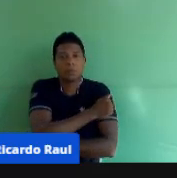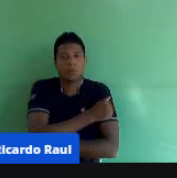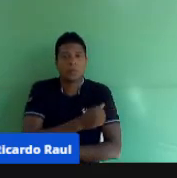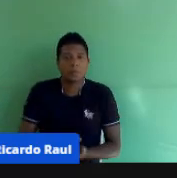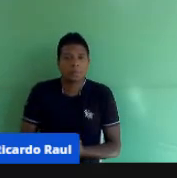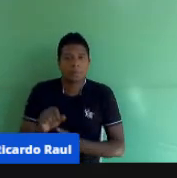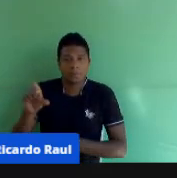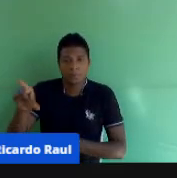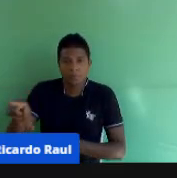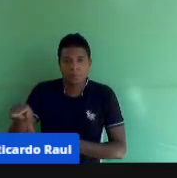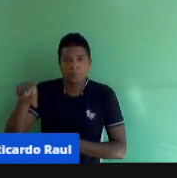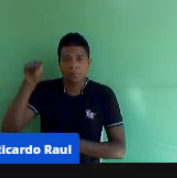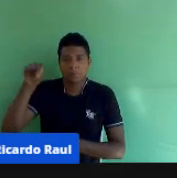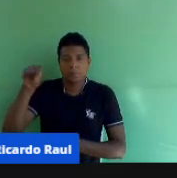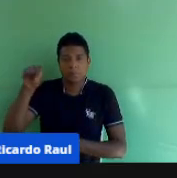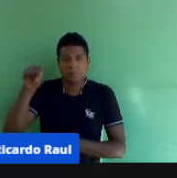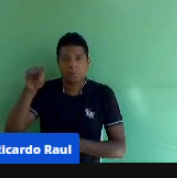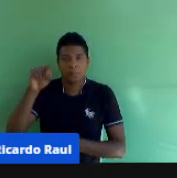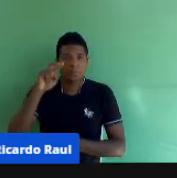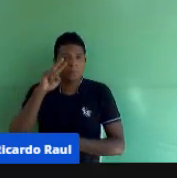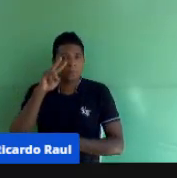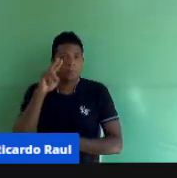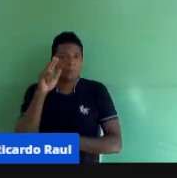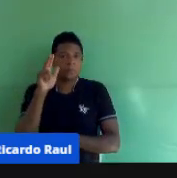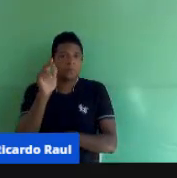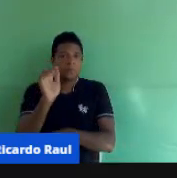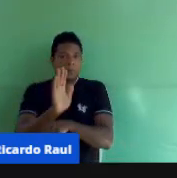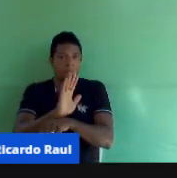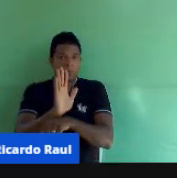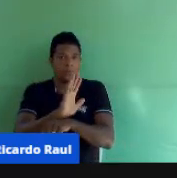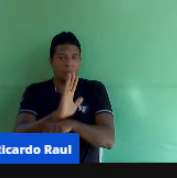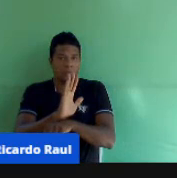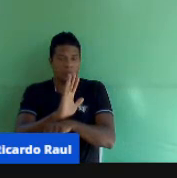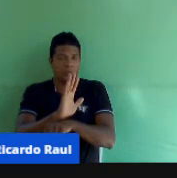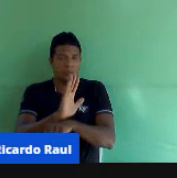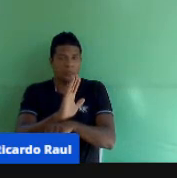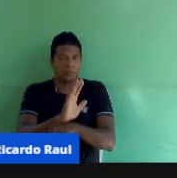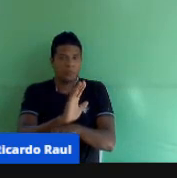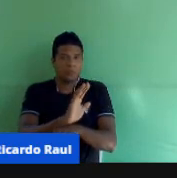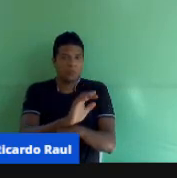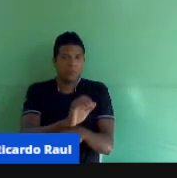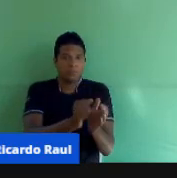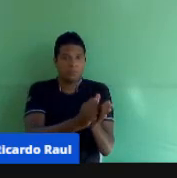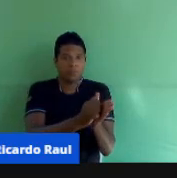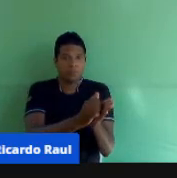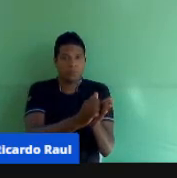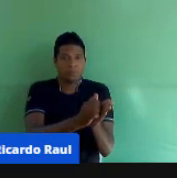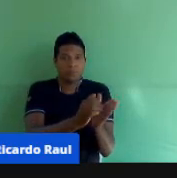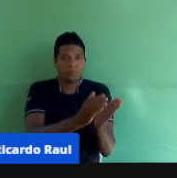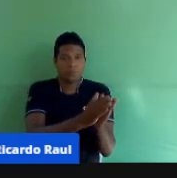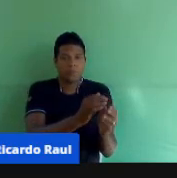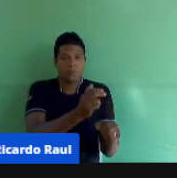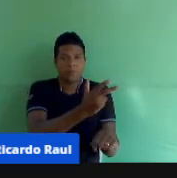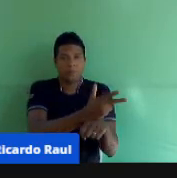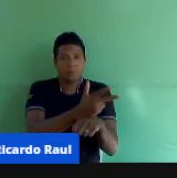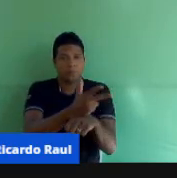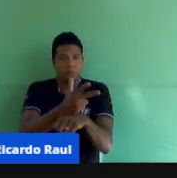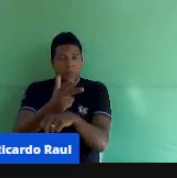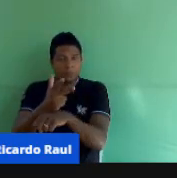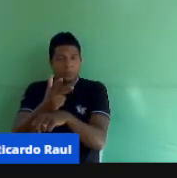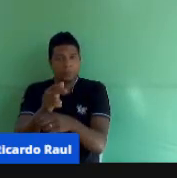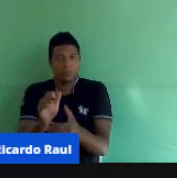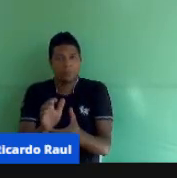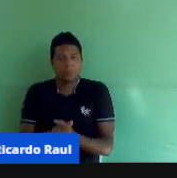Selecionei, assisti o filme, assisti o documentário. No caso, depois que eu assisti o documentário, fui lá no